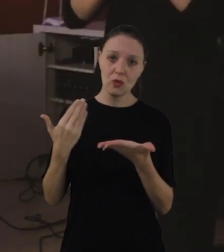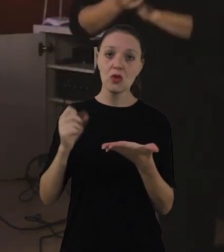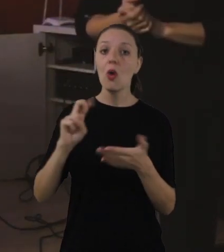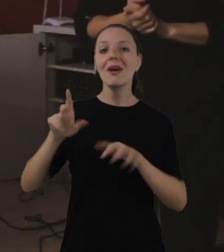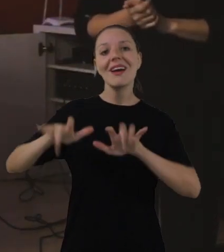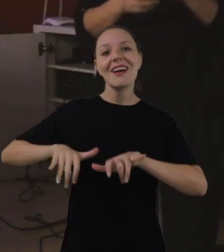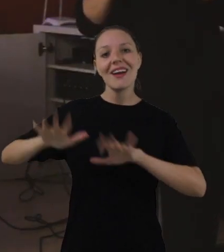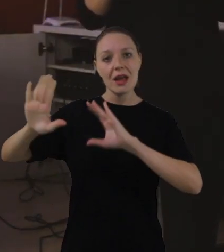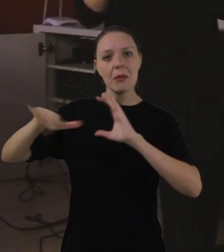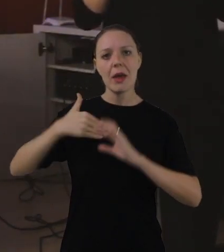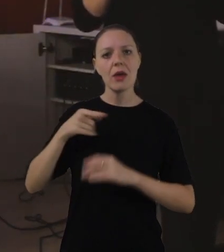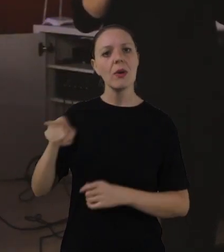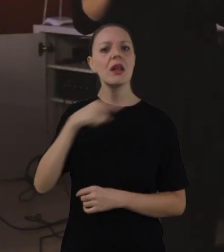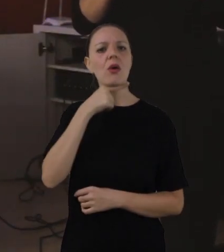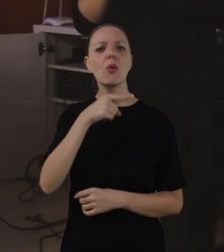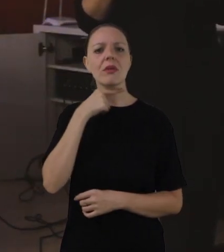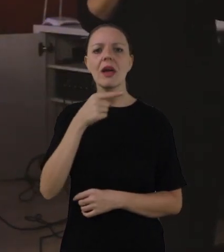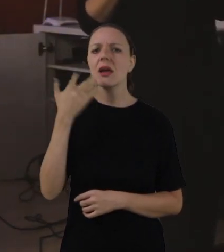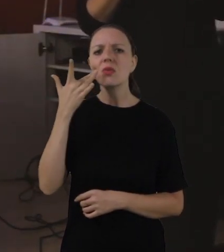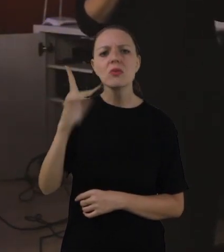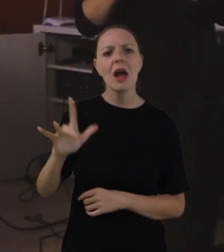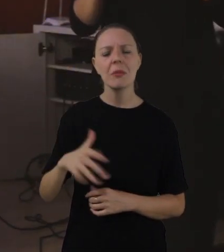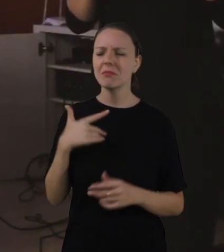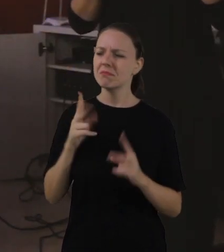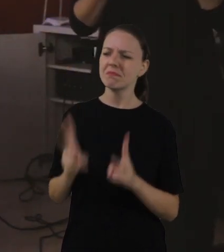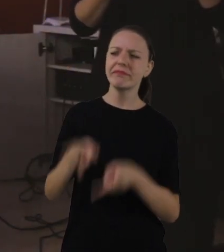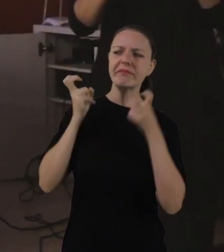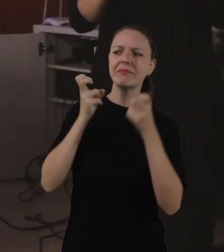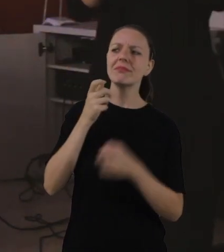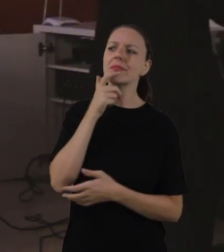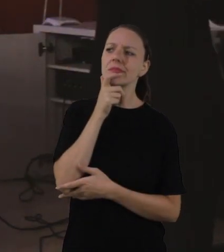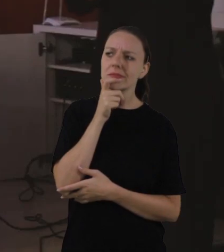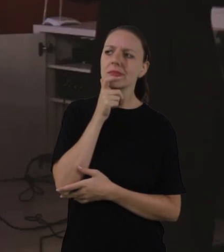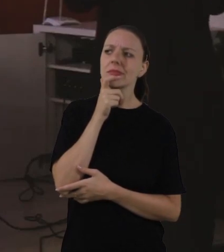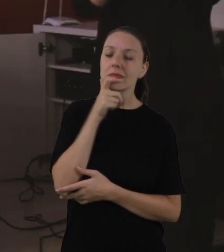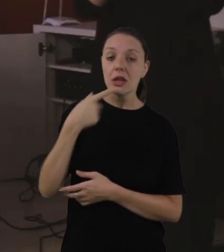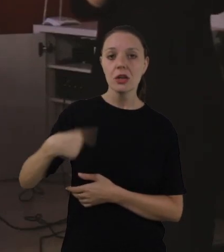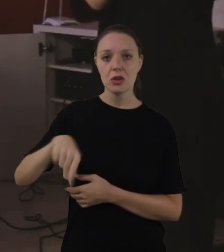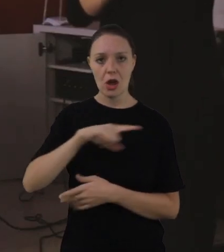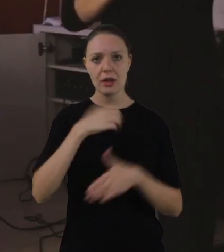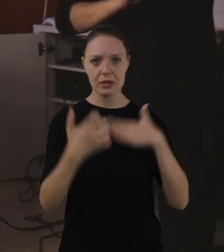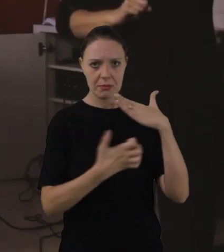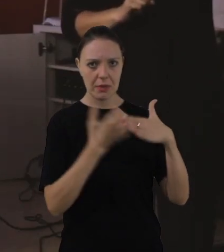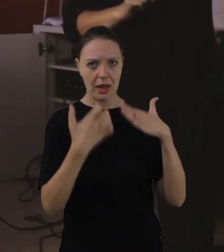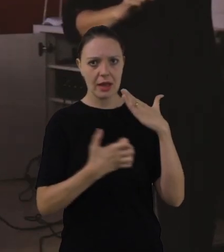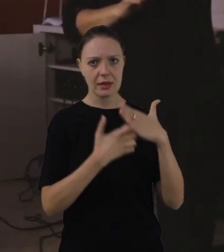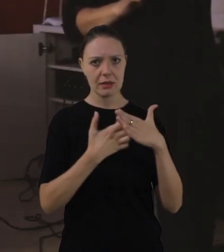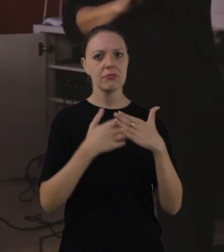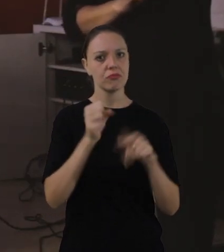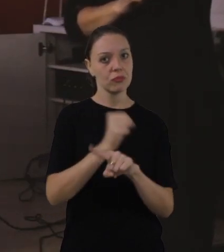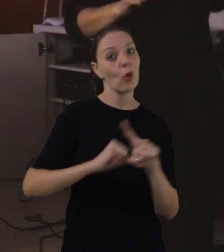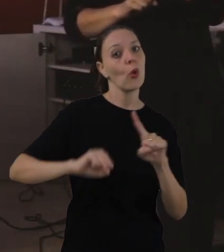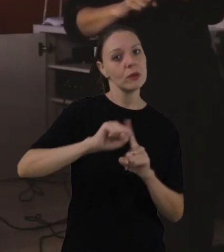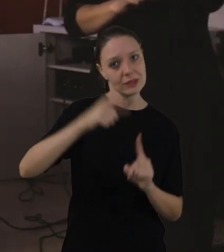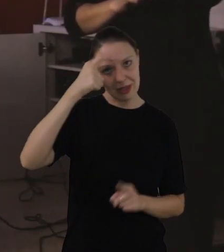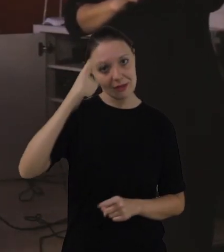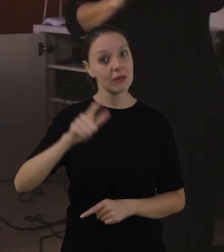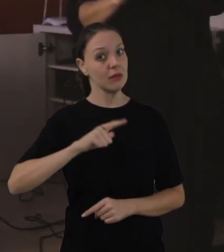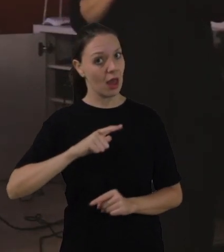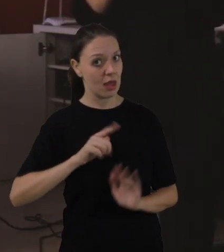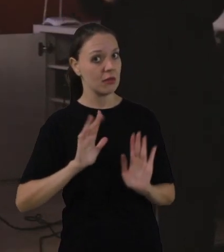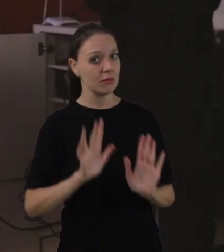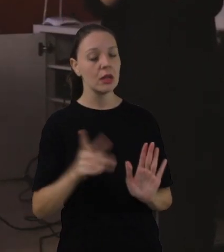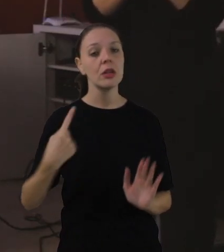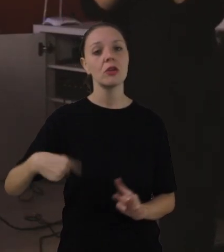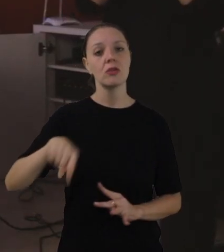Isso a gente tem percebido muito essa realidade. Então, a Master, como uma empresa socialmente consciente, optou por,